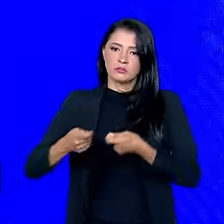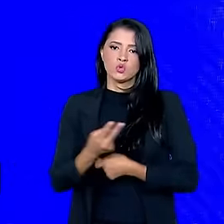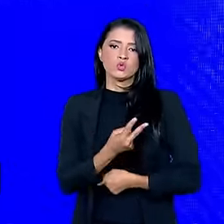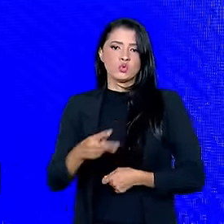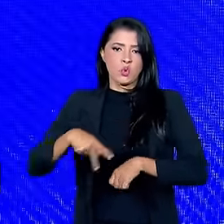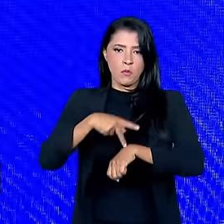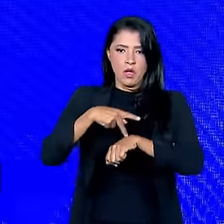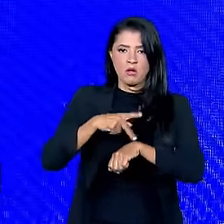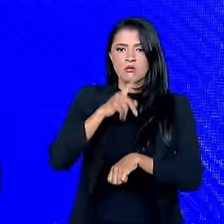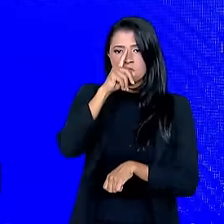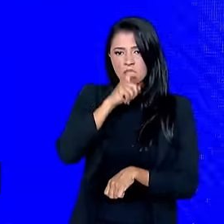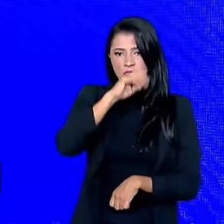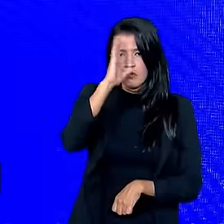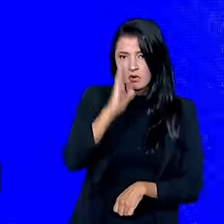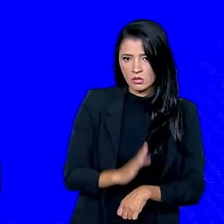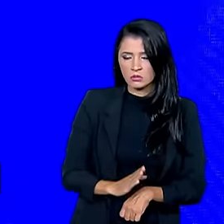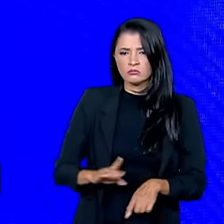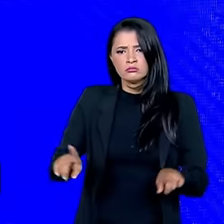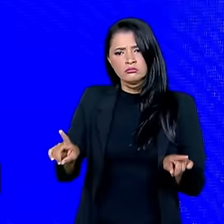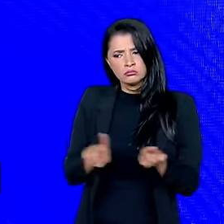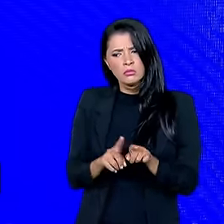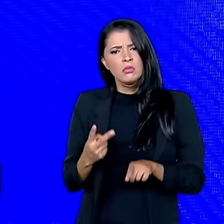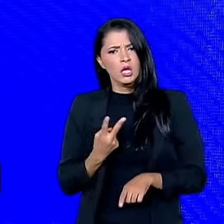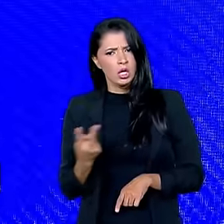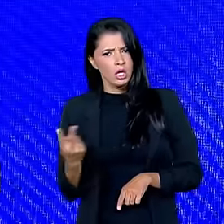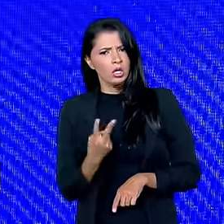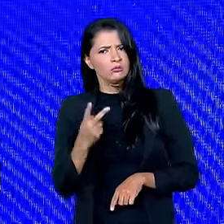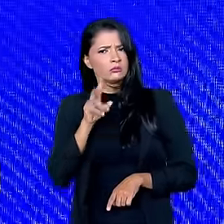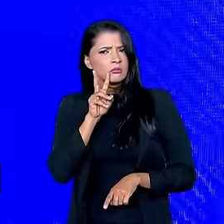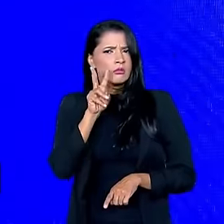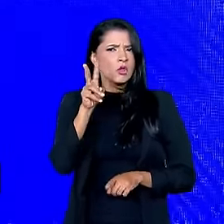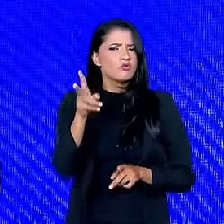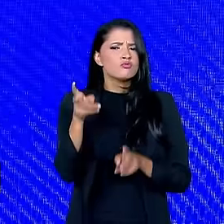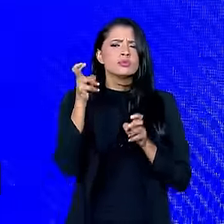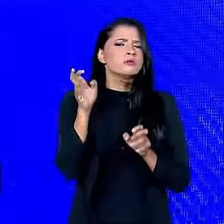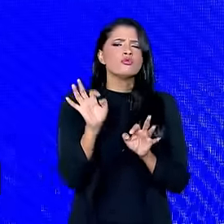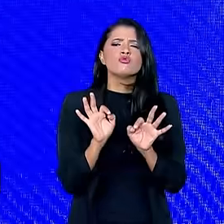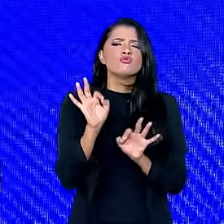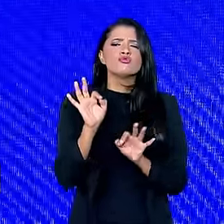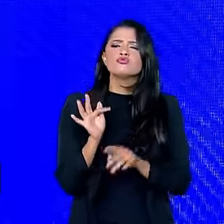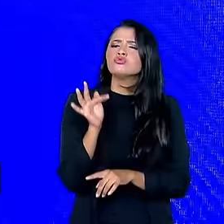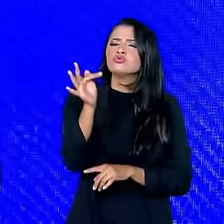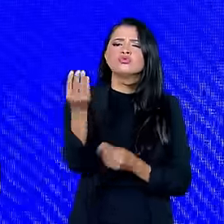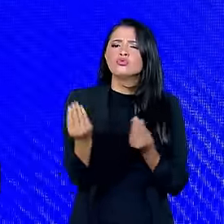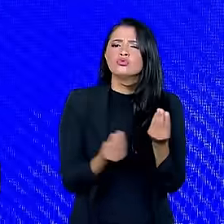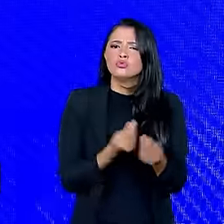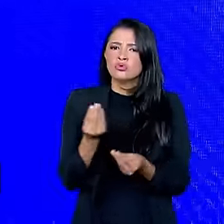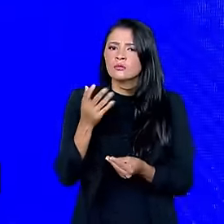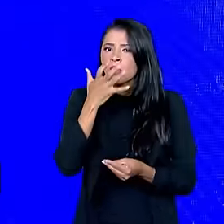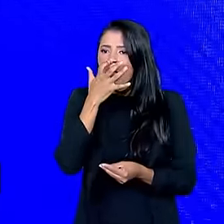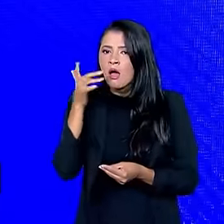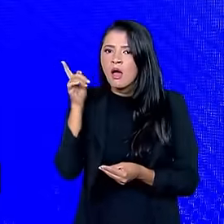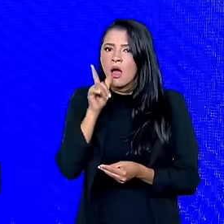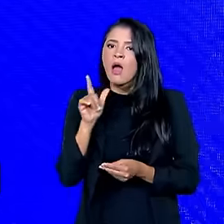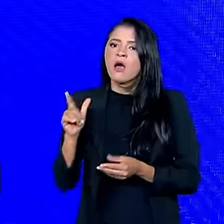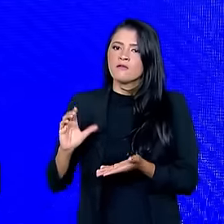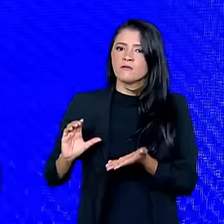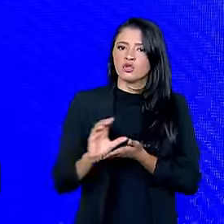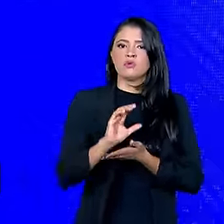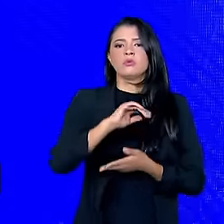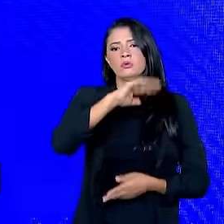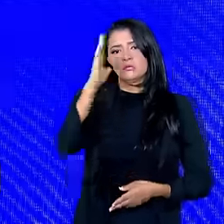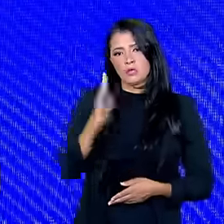Catar. Também queremos olhar juntos para o futuro e atrair uma nova onda de investimentos para o nosso